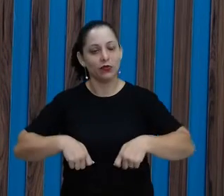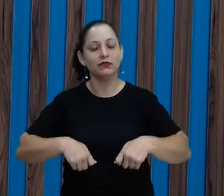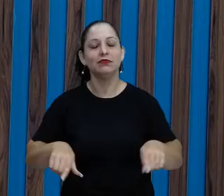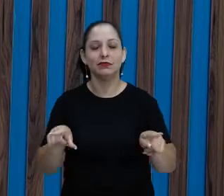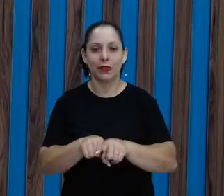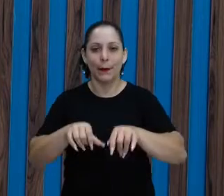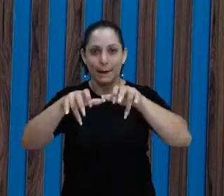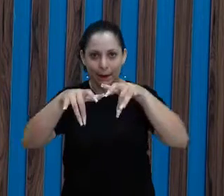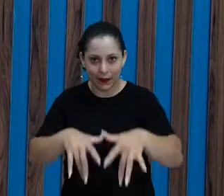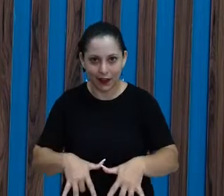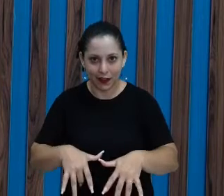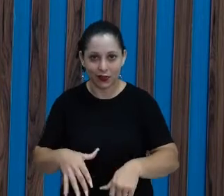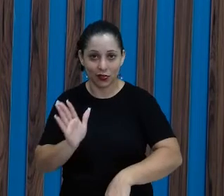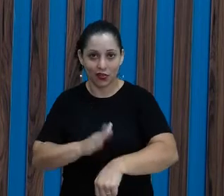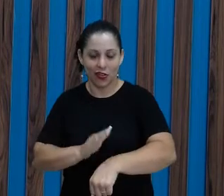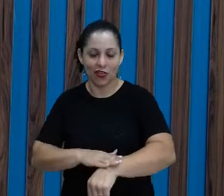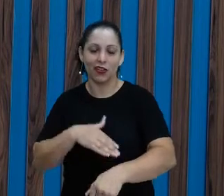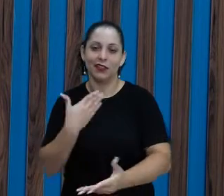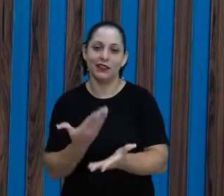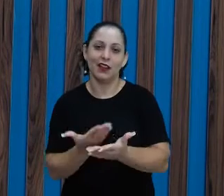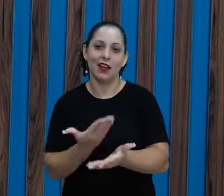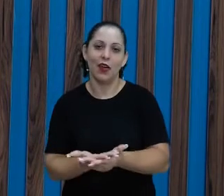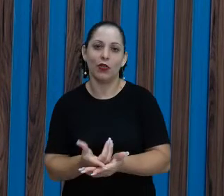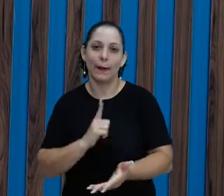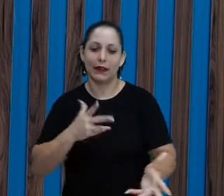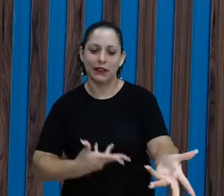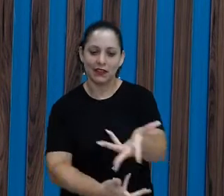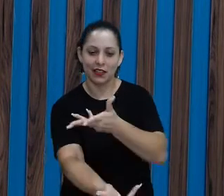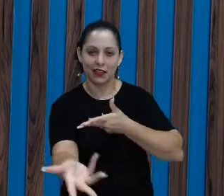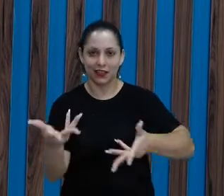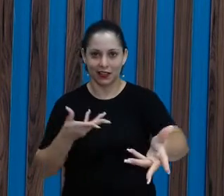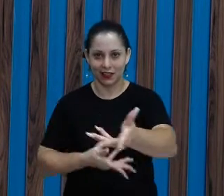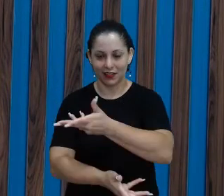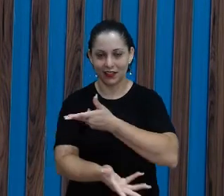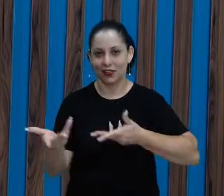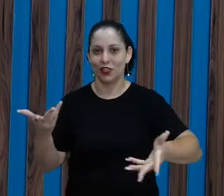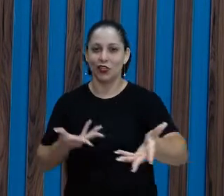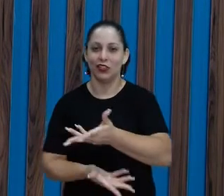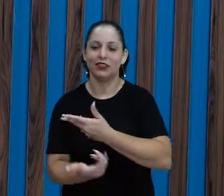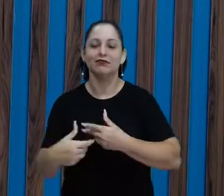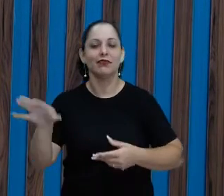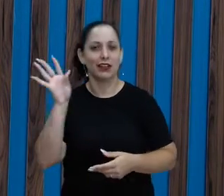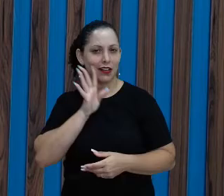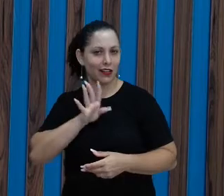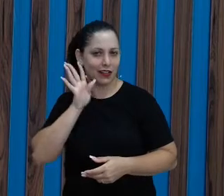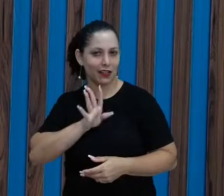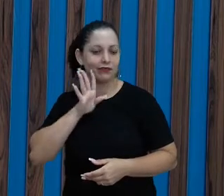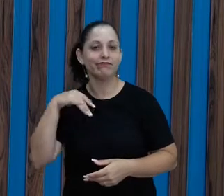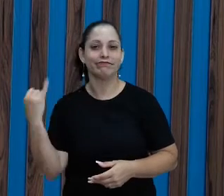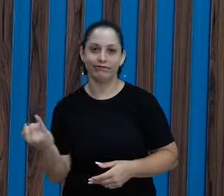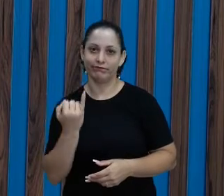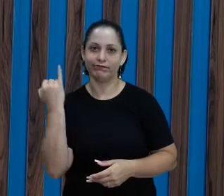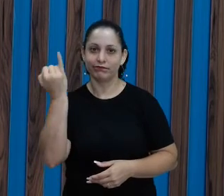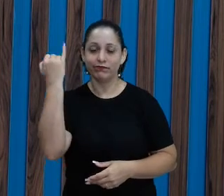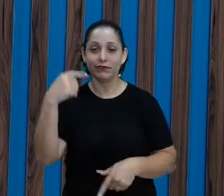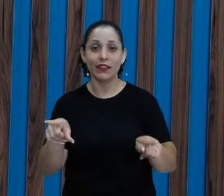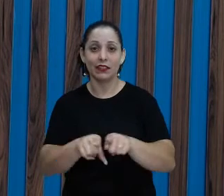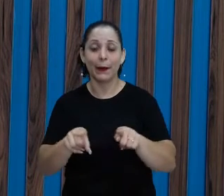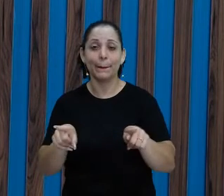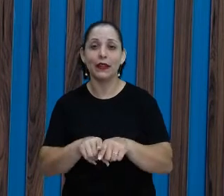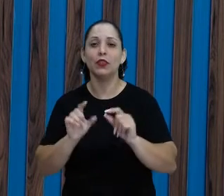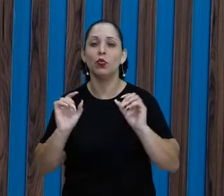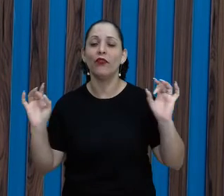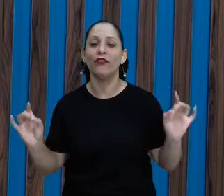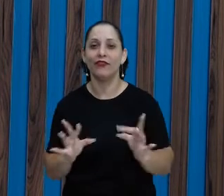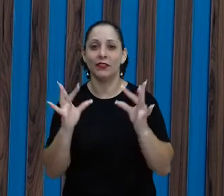a gente durante a aula, para a gente poder fazer essa troca muito legal e muito bacana, né? E um feedback também, porque essa